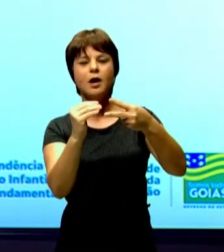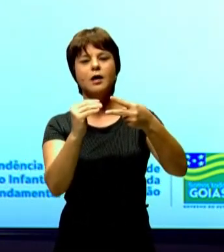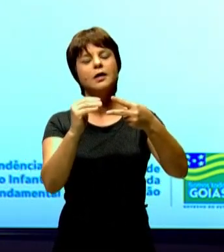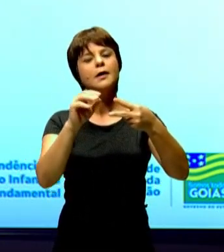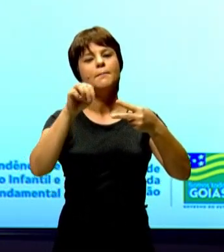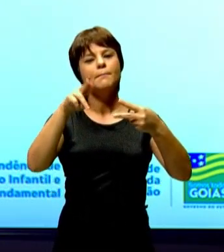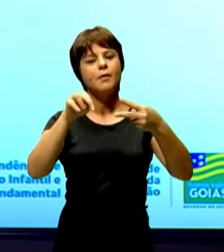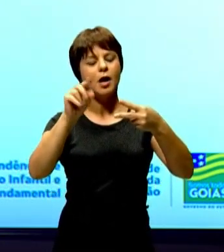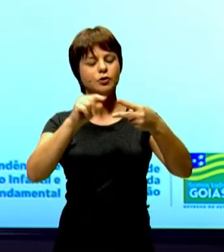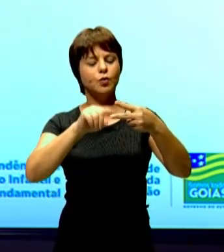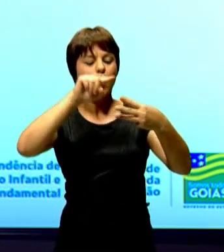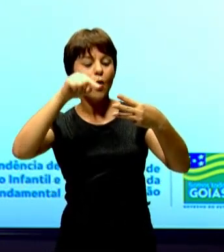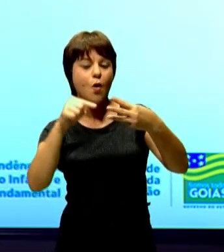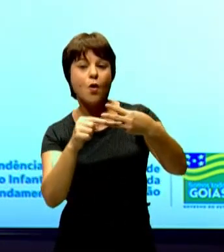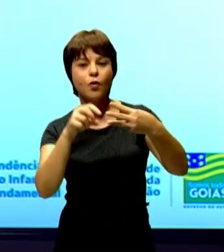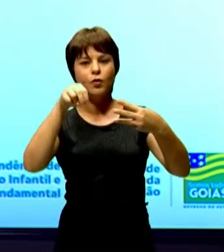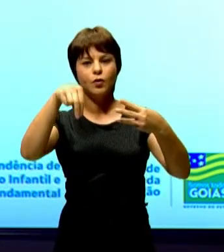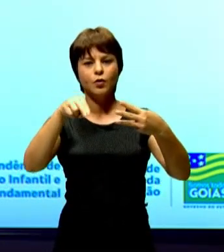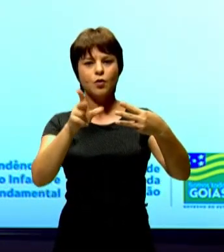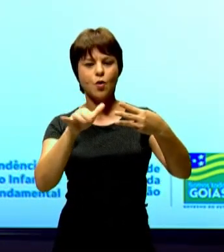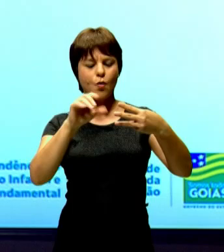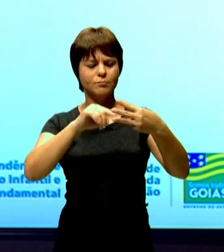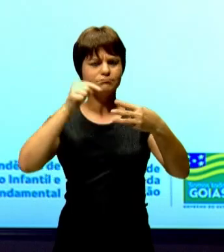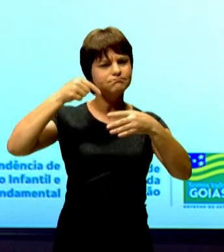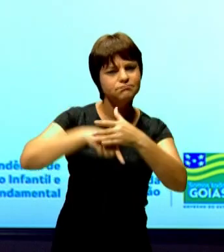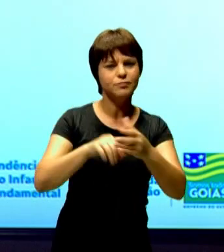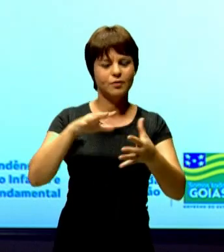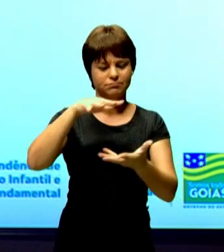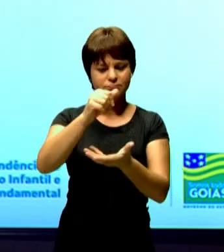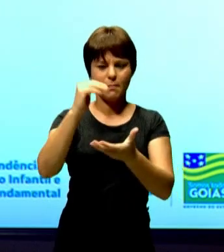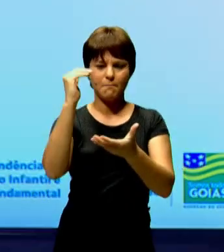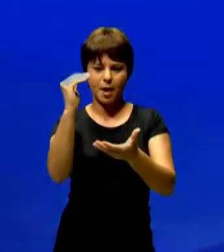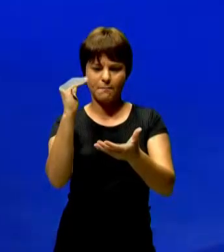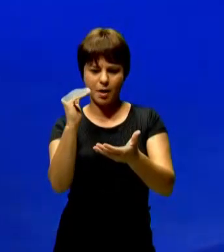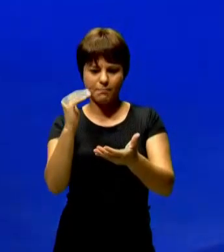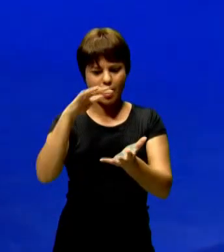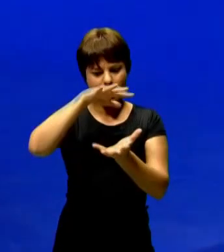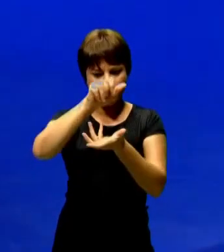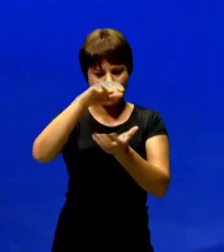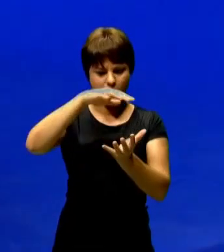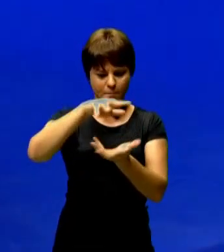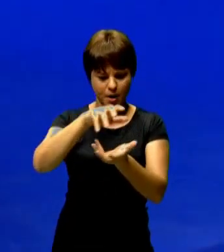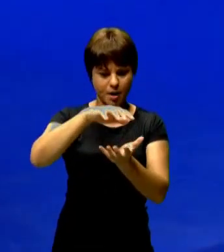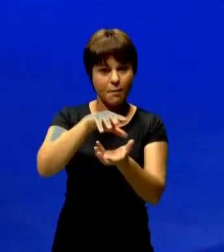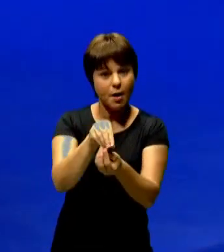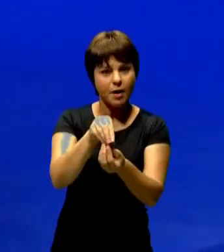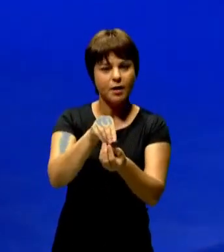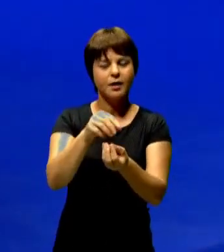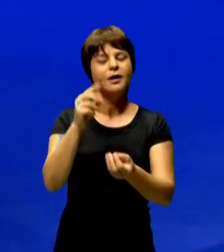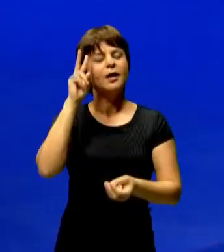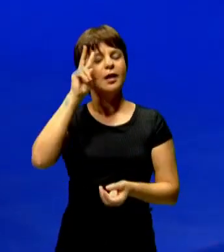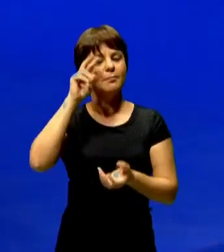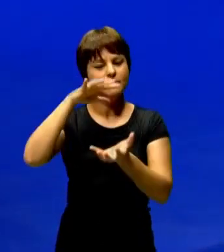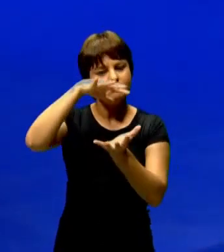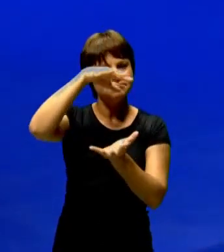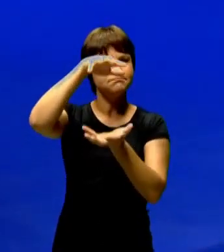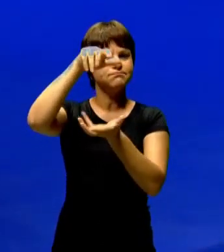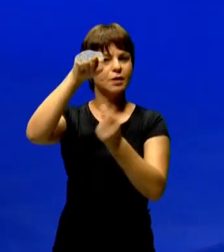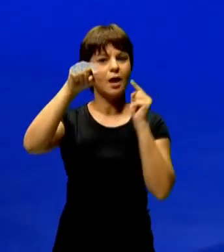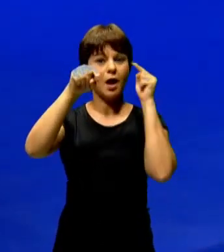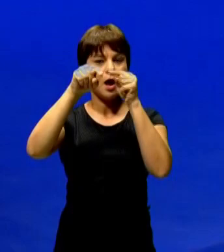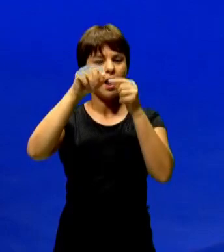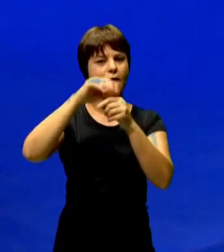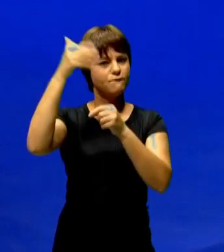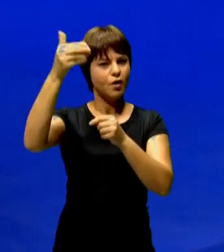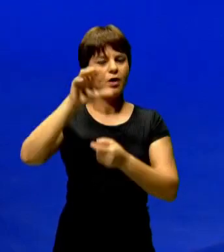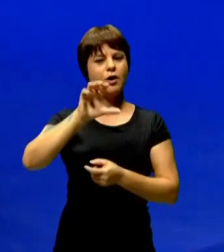intermediária, e o núcleo interno, a camada mais profunda. É importante lembrar que a camada mais externa, a crosta, ela